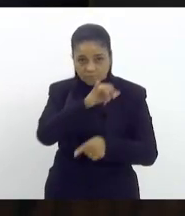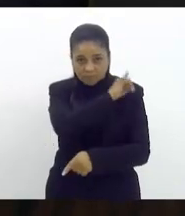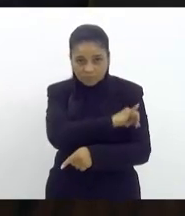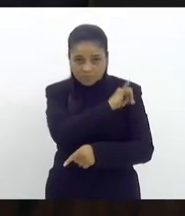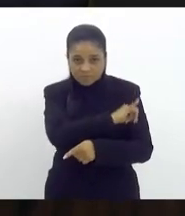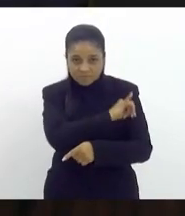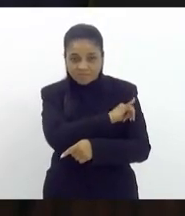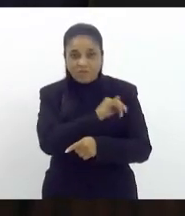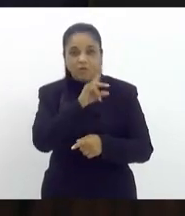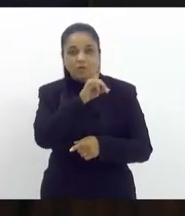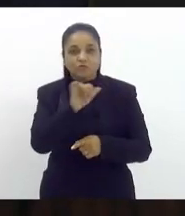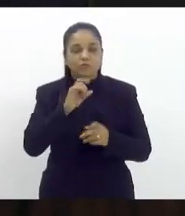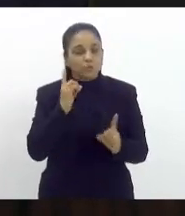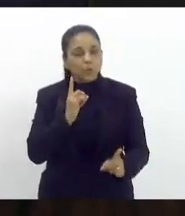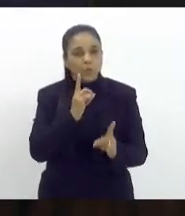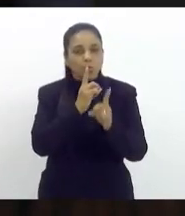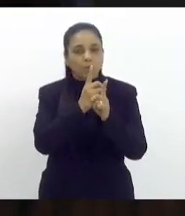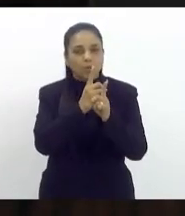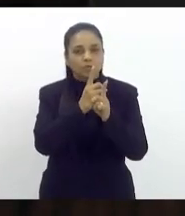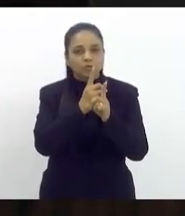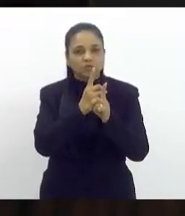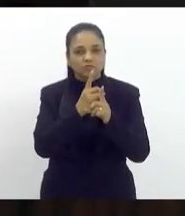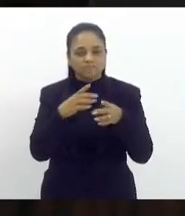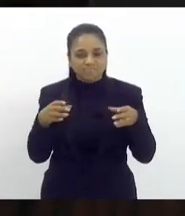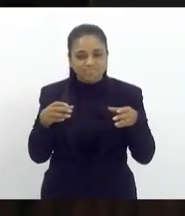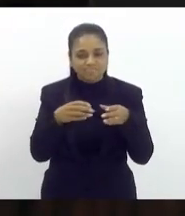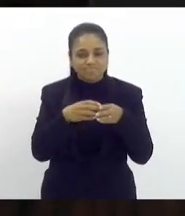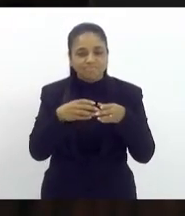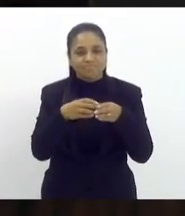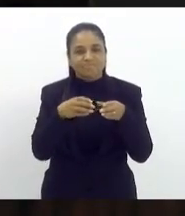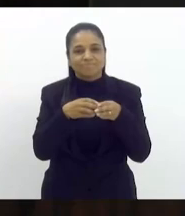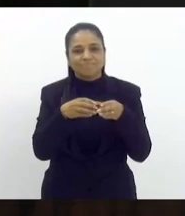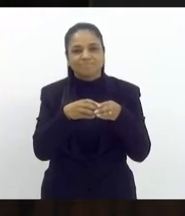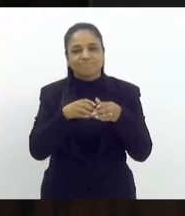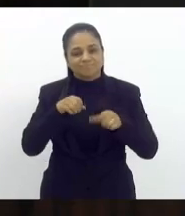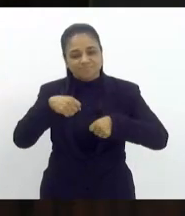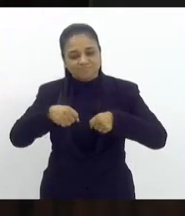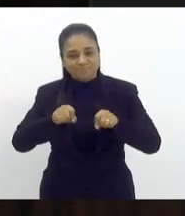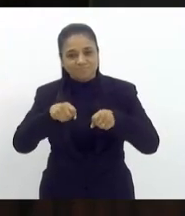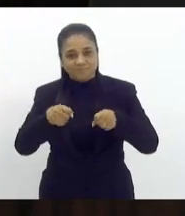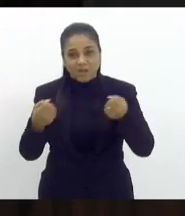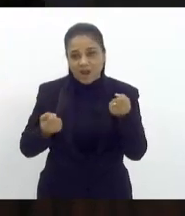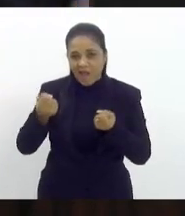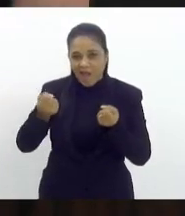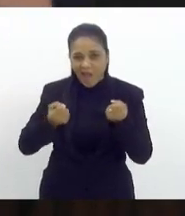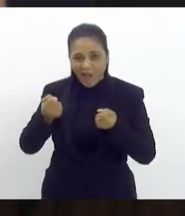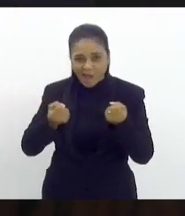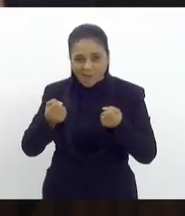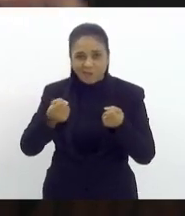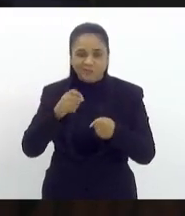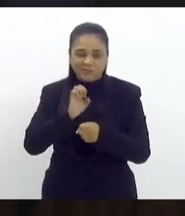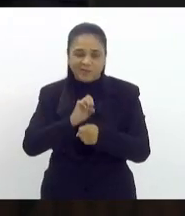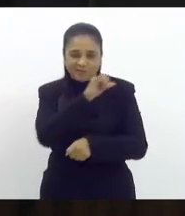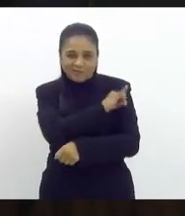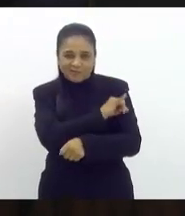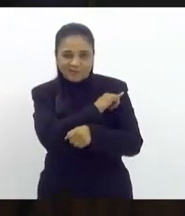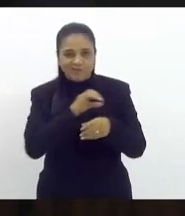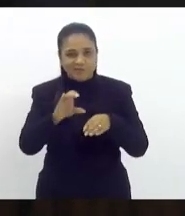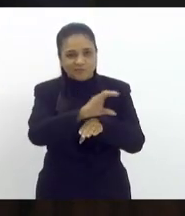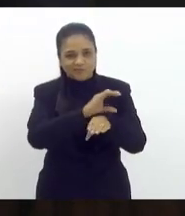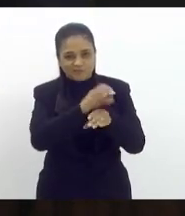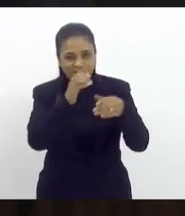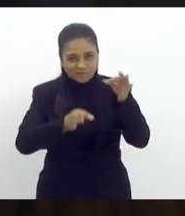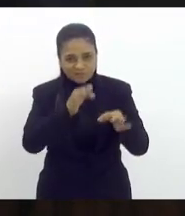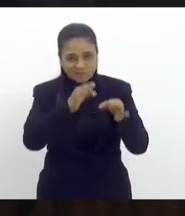de Janeiro o dia do encontro dos colecionadores de carro antigo do Estado do Rio de Janeiro pareceres da comissão de construção Justiça pela